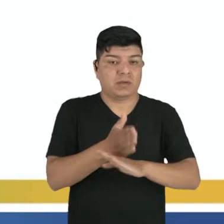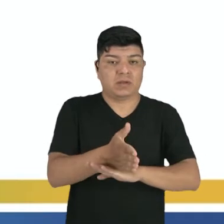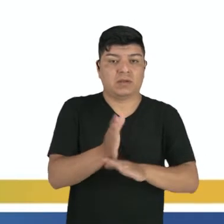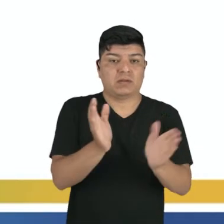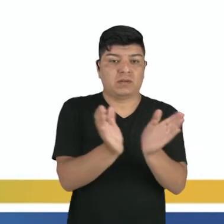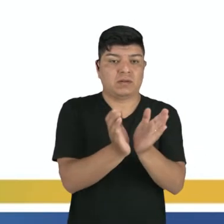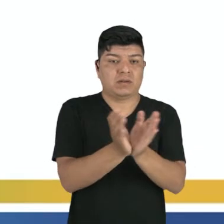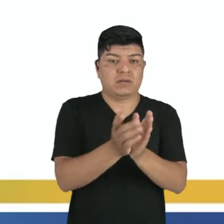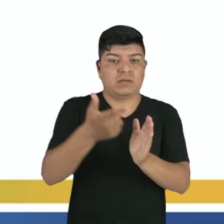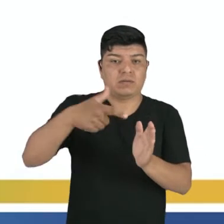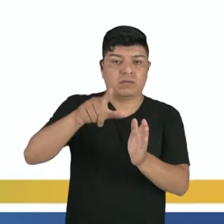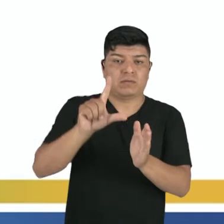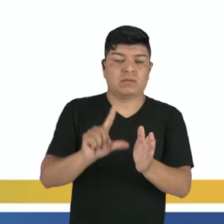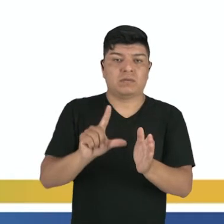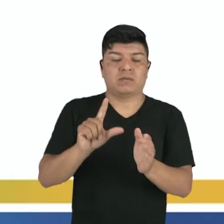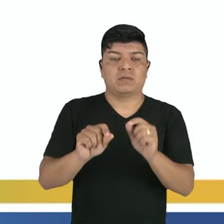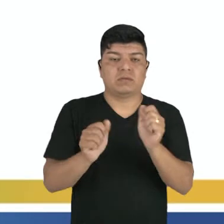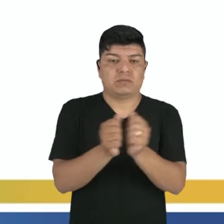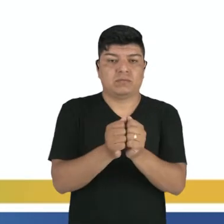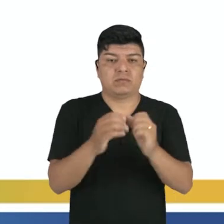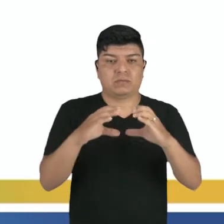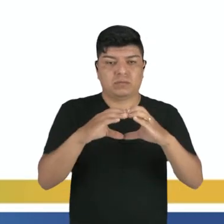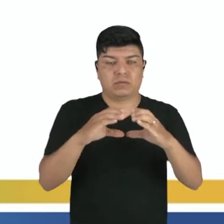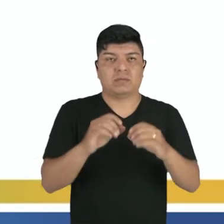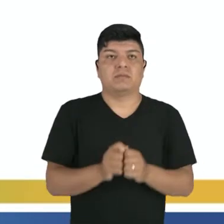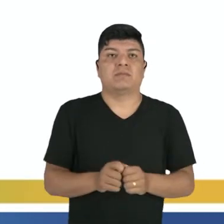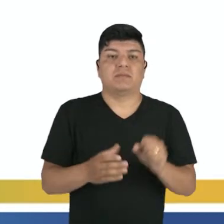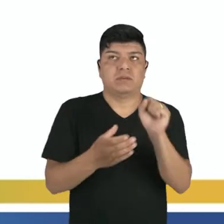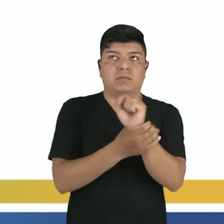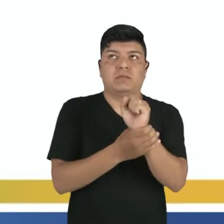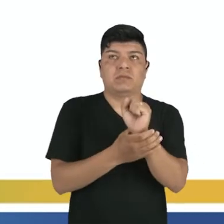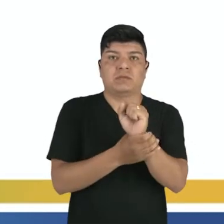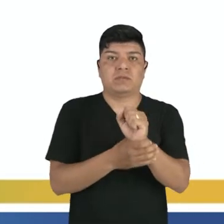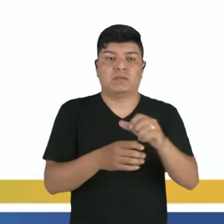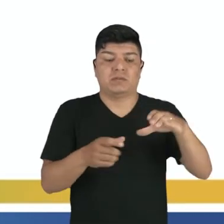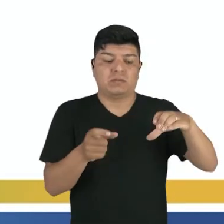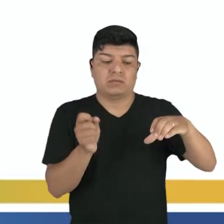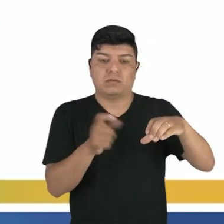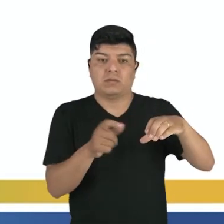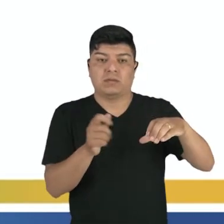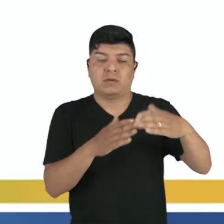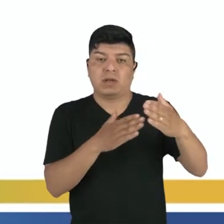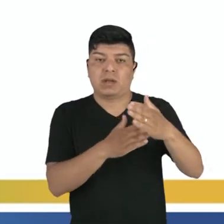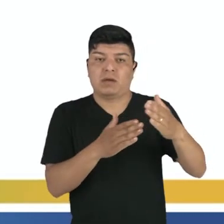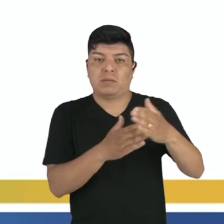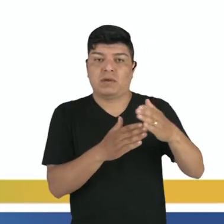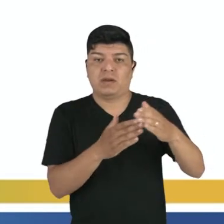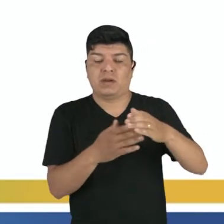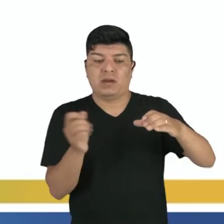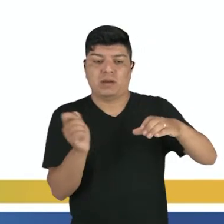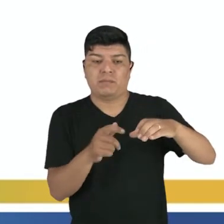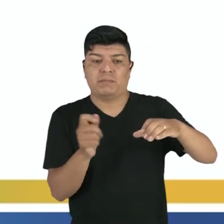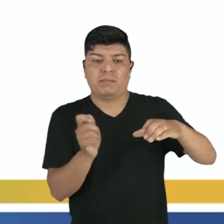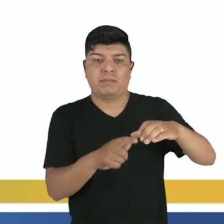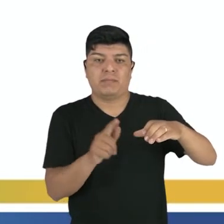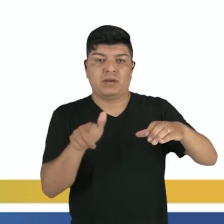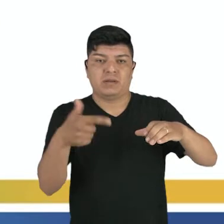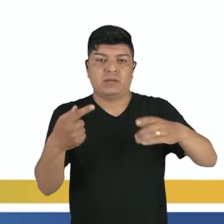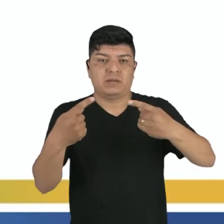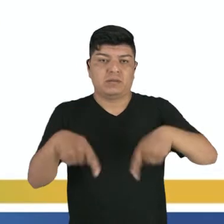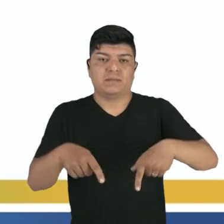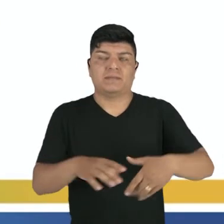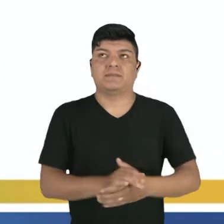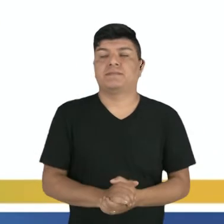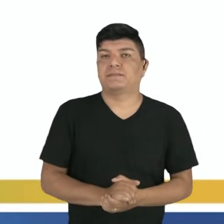avanço da equipe contrária com a posse da Bola e proteção do alvo para impedir a finalização da equipe